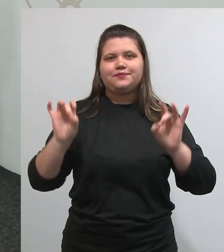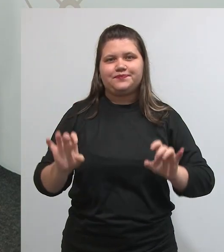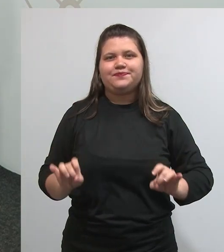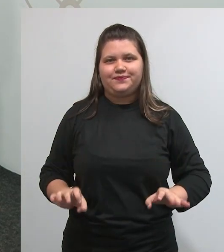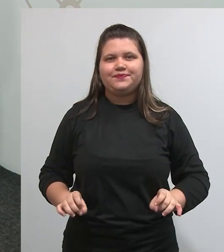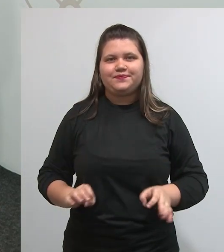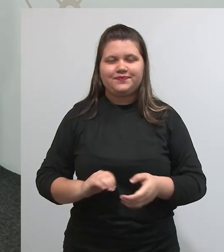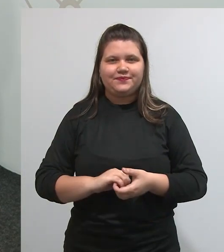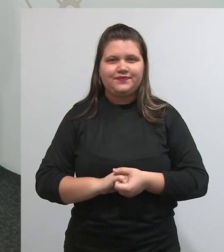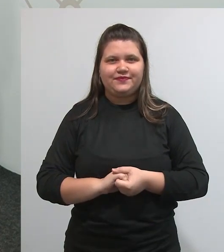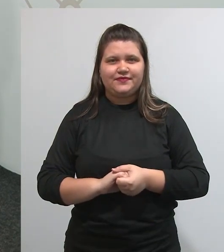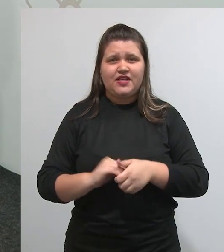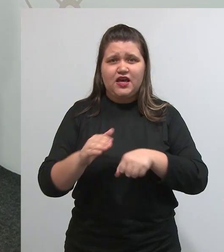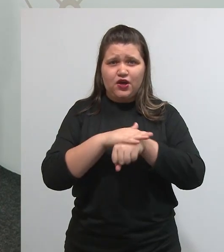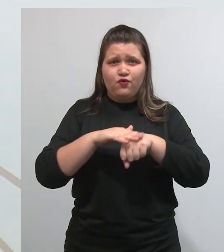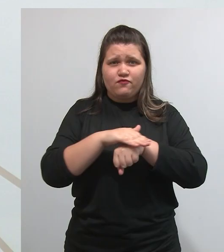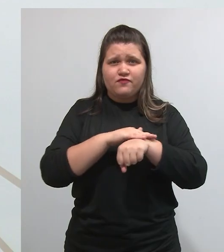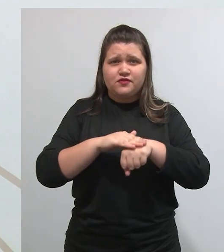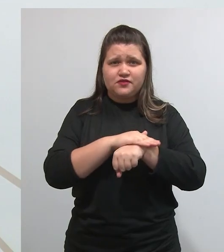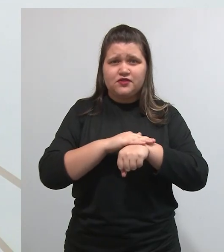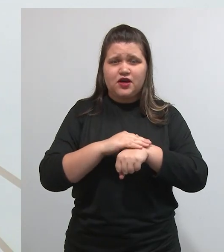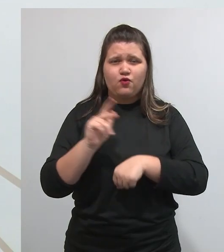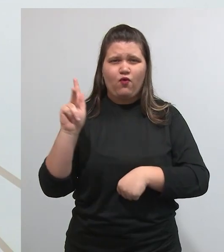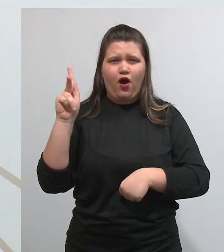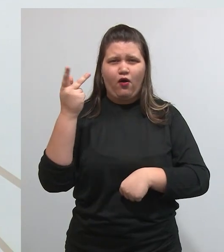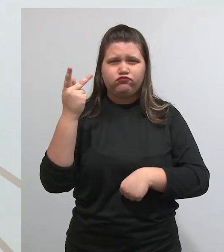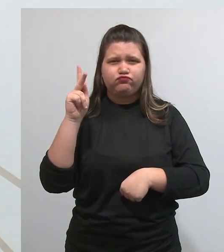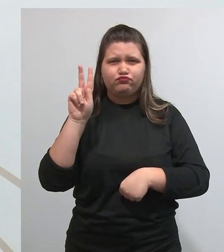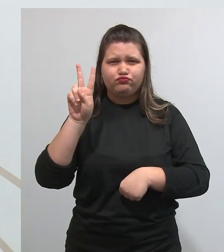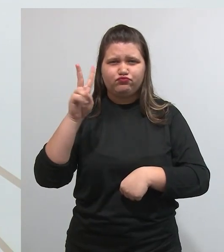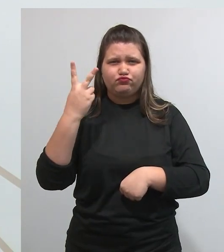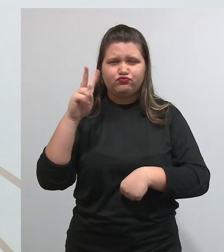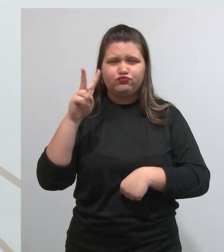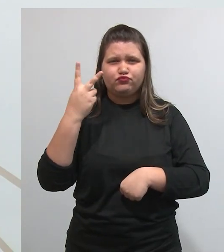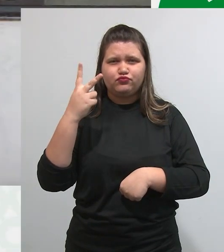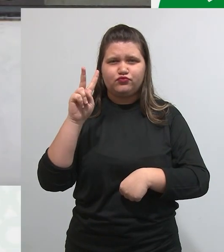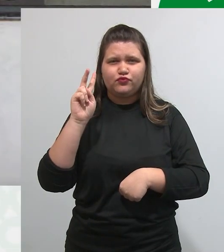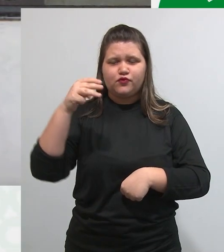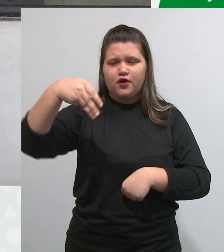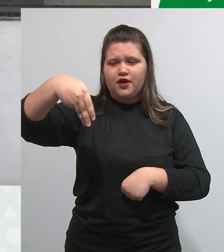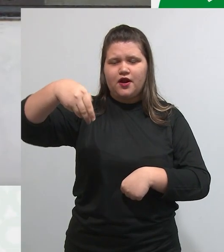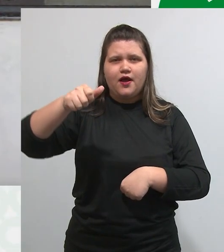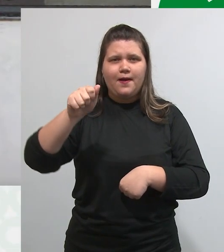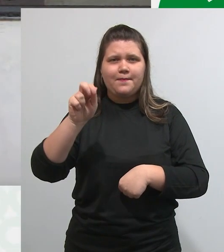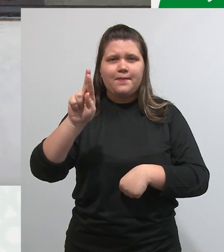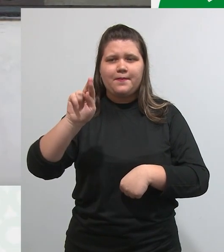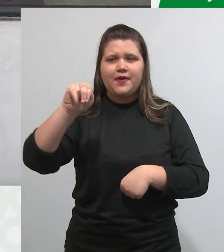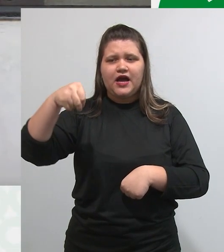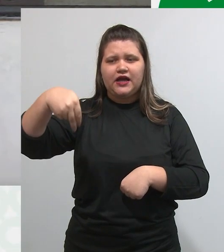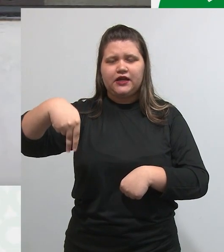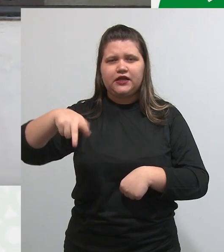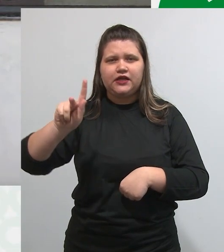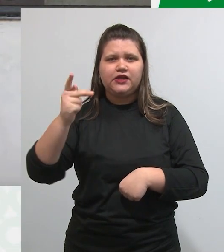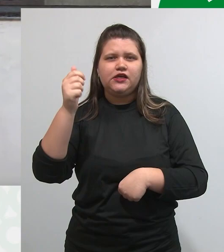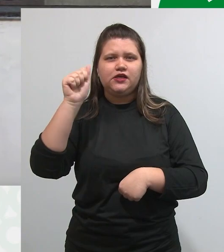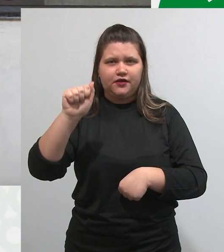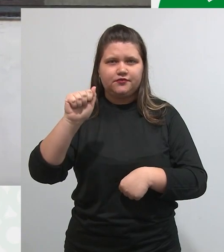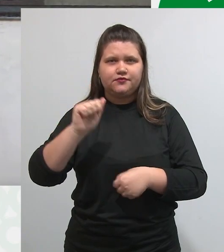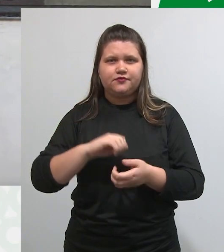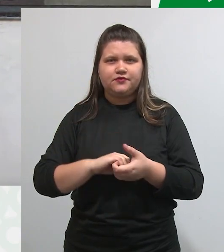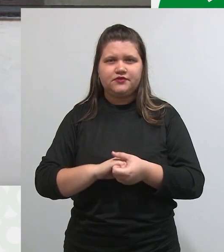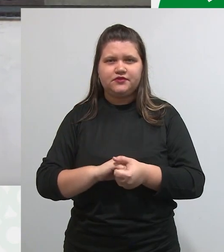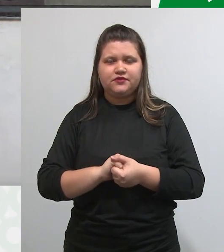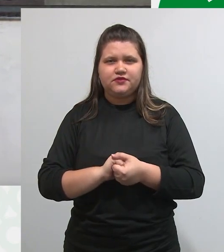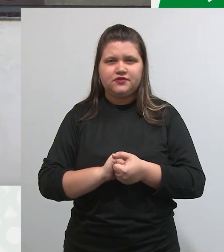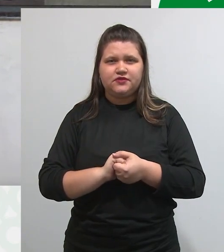eu conversando com a Marinha Halpe, na época o Valdir era prefeito, aí eu conversei, expliquei para eles, falei o que eu